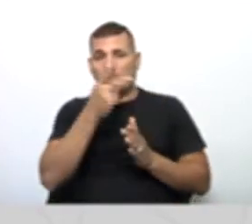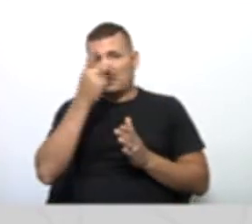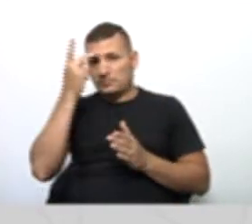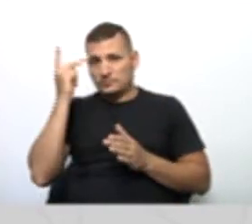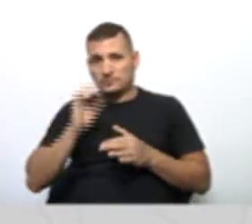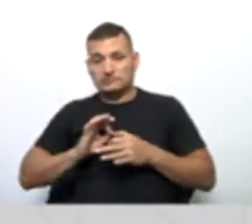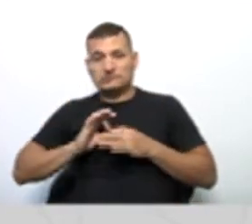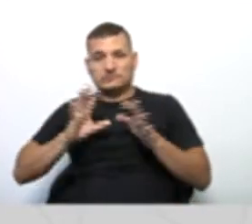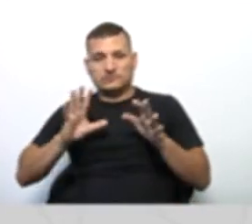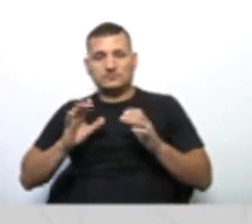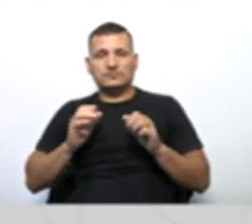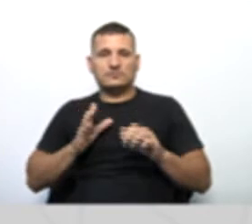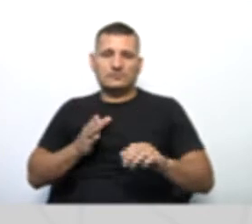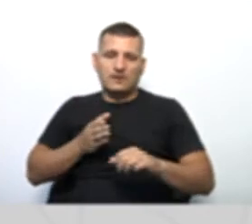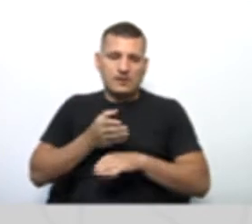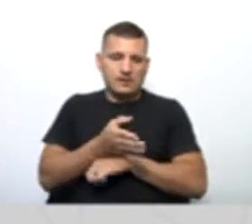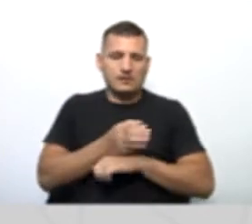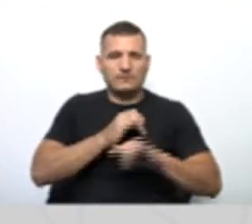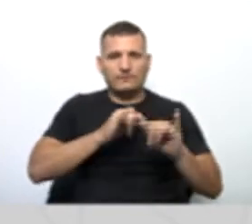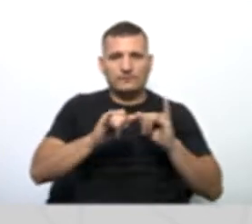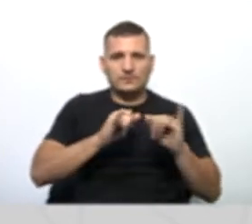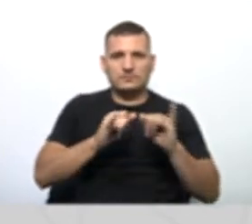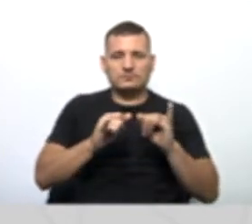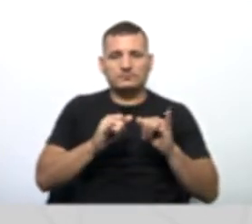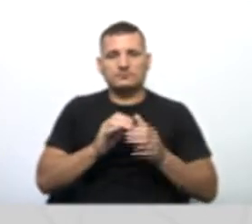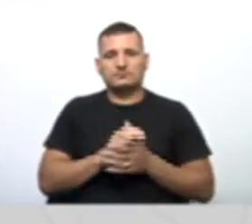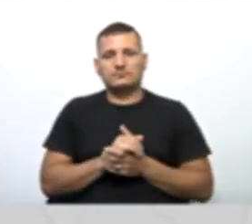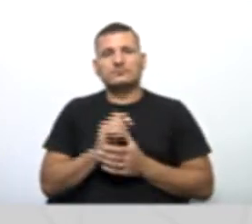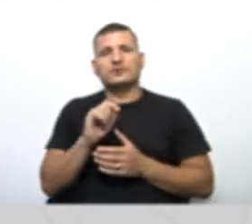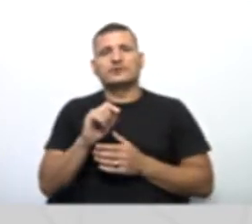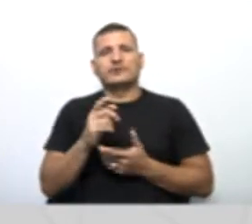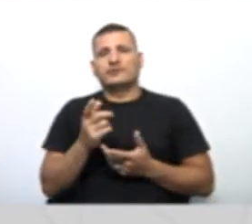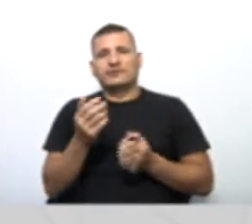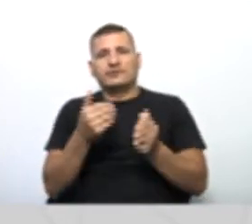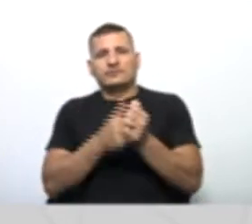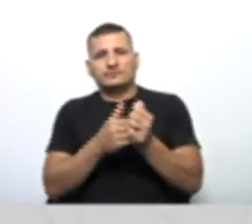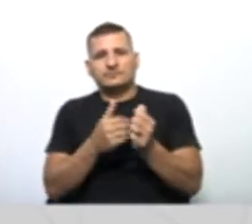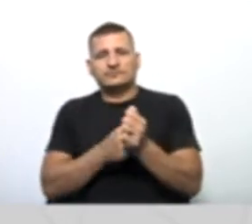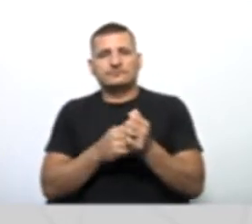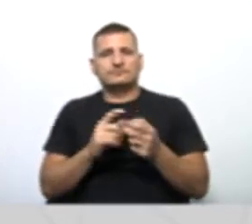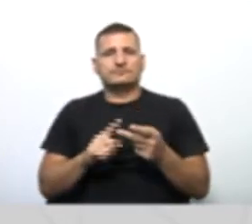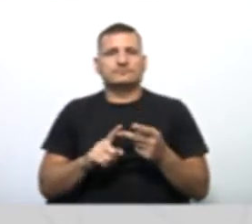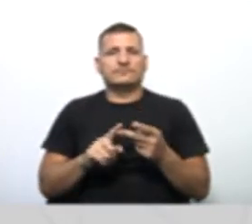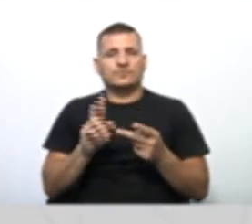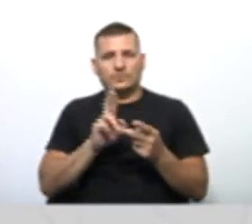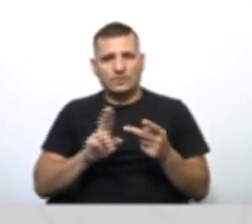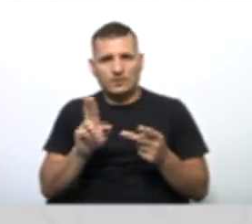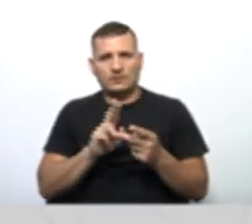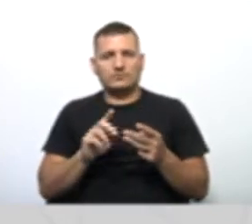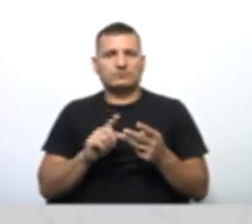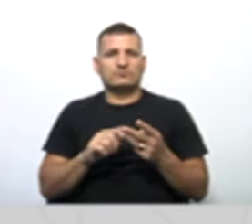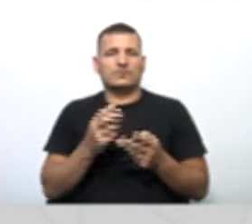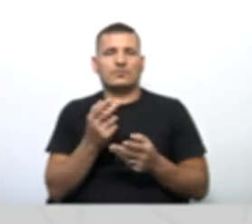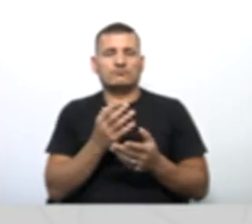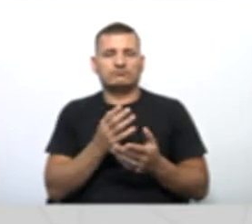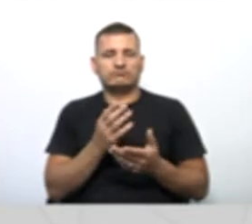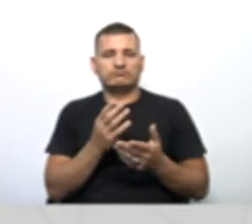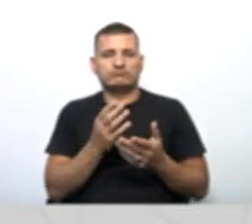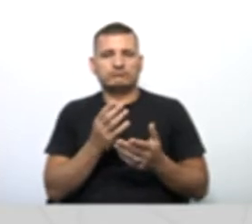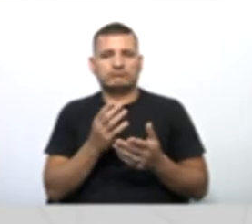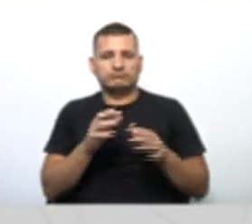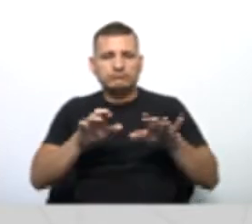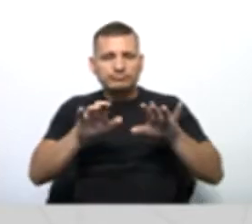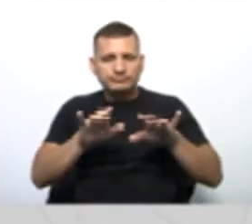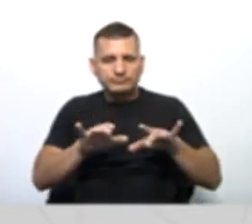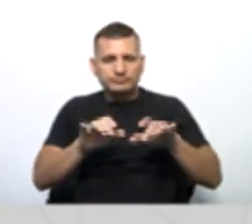acesso às informações. Então, normalmente é caracterizado por usuário e senha, uma forma de autenticação, né? Isso, que é único, né? Que como é. A gente